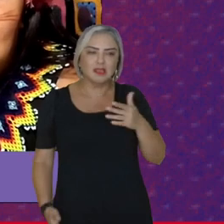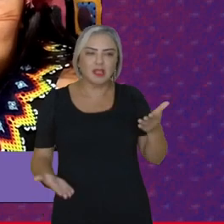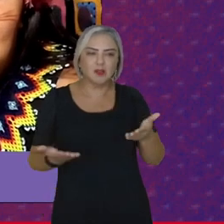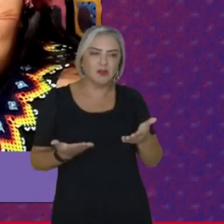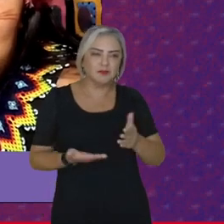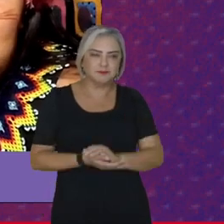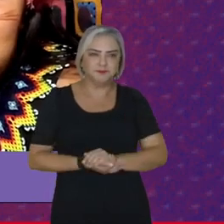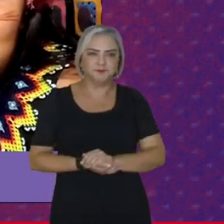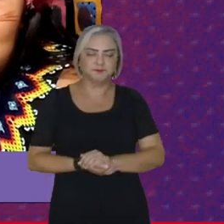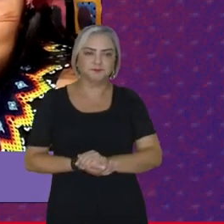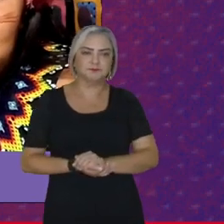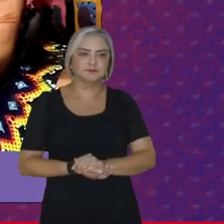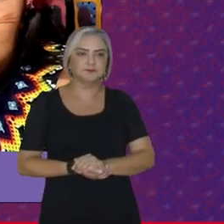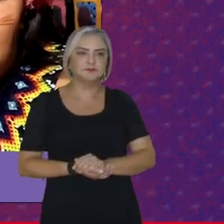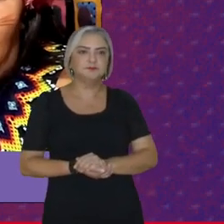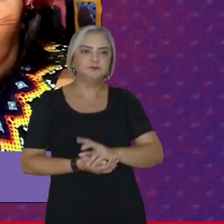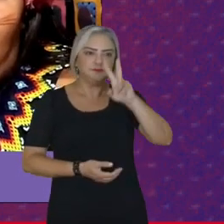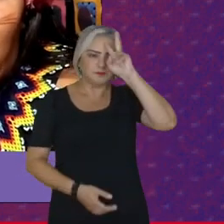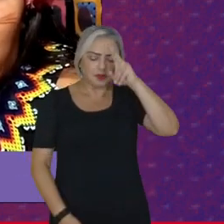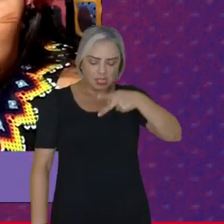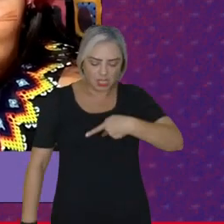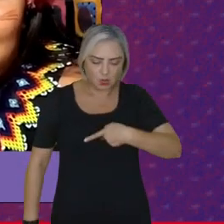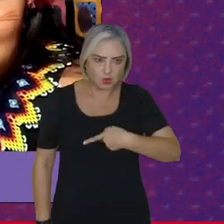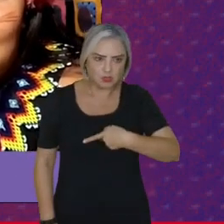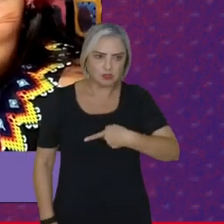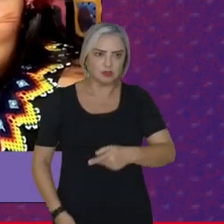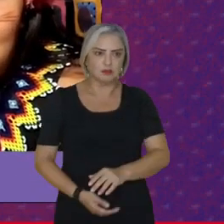momento. O egoísmo.